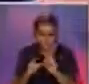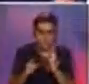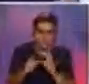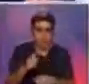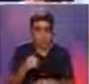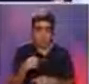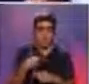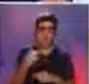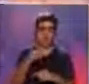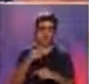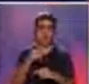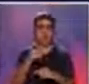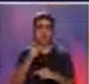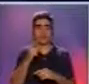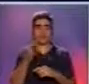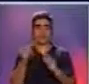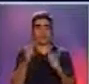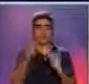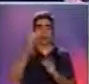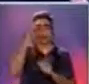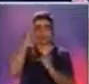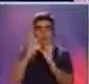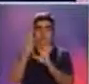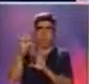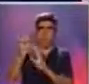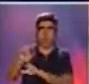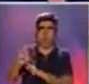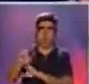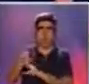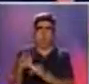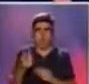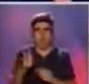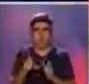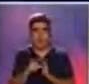brutal e que mais vai ao encontro ao raciocínio da direita sobre a rigidez do mercado de trabalho, que não é claramente verdade.